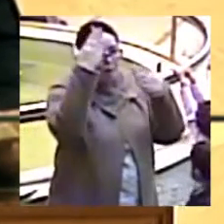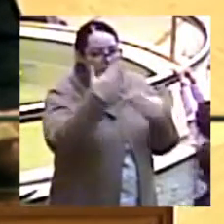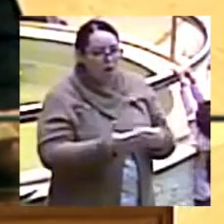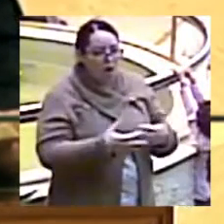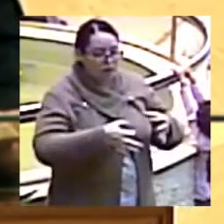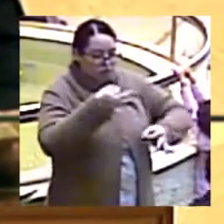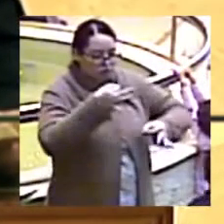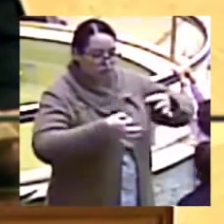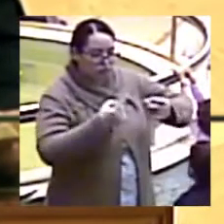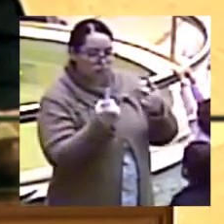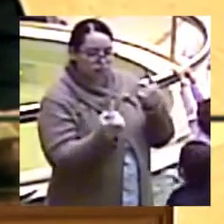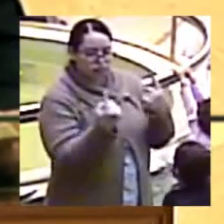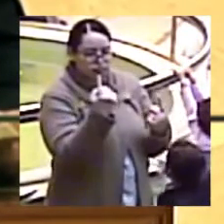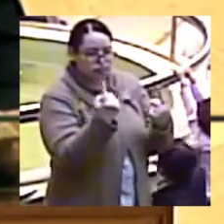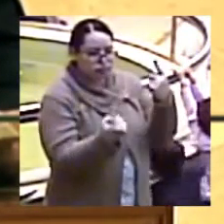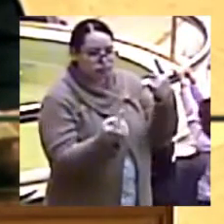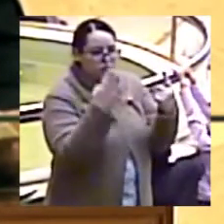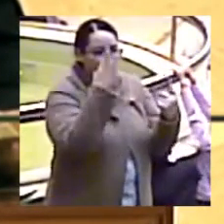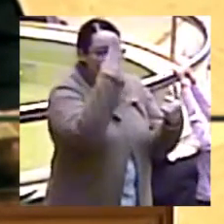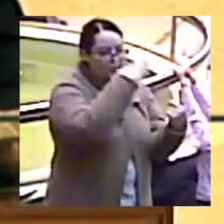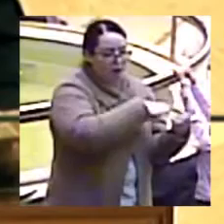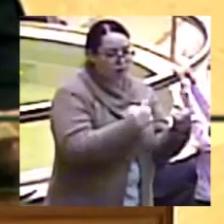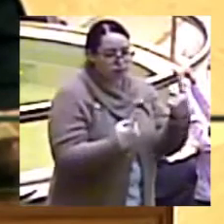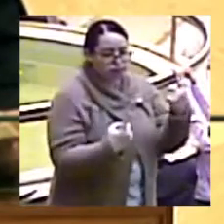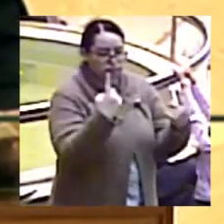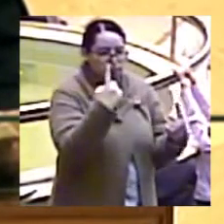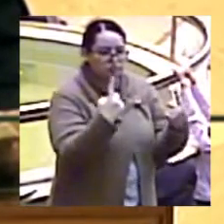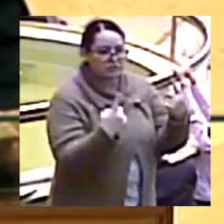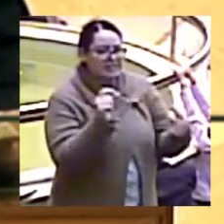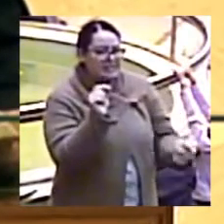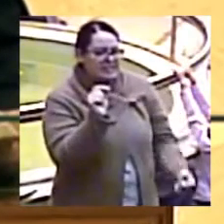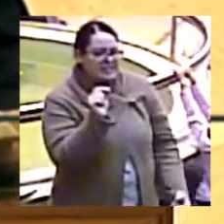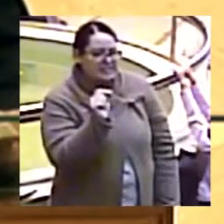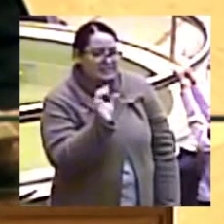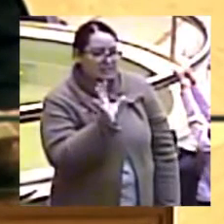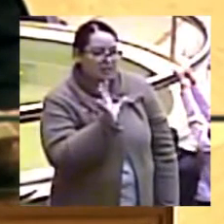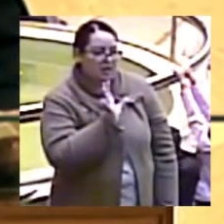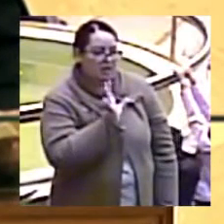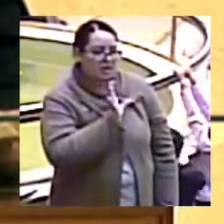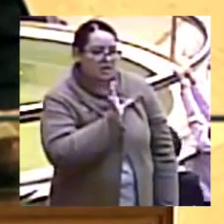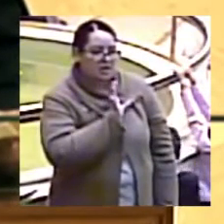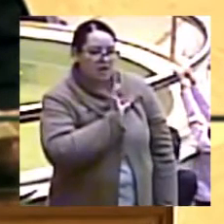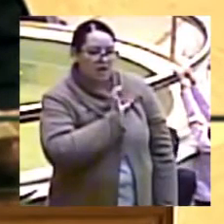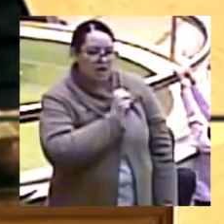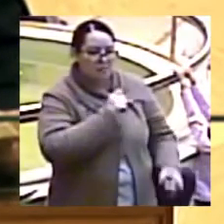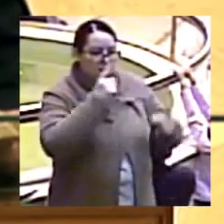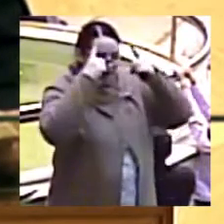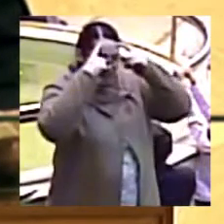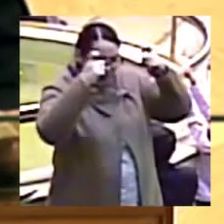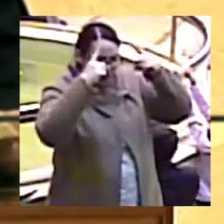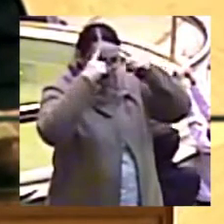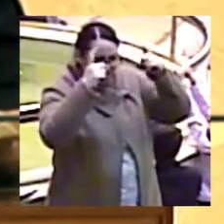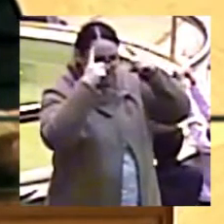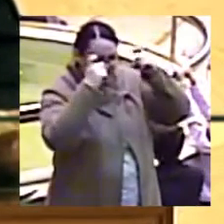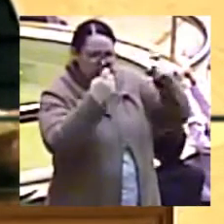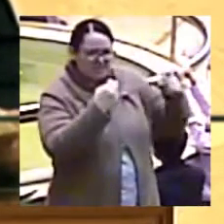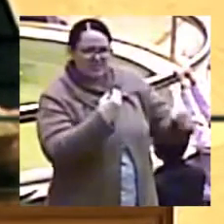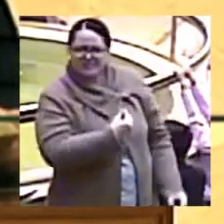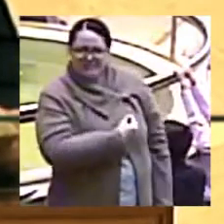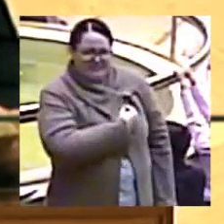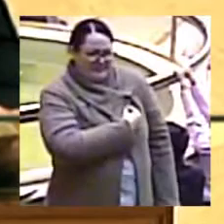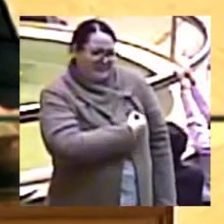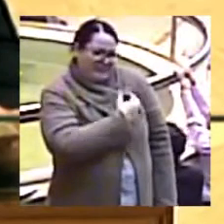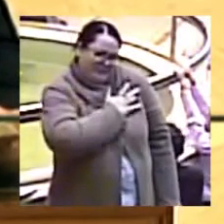mas ao que ama a violência, a sua alma, a bobina. Fará chover